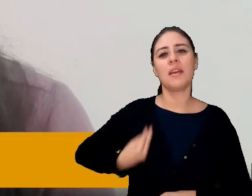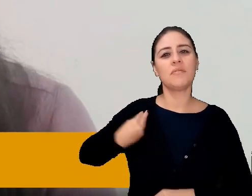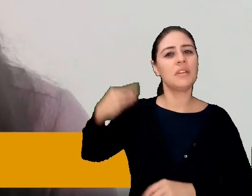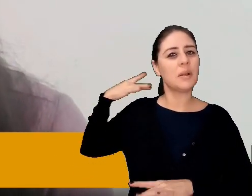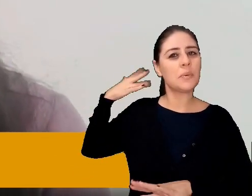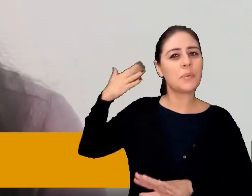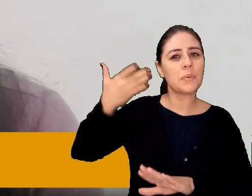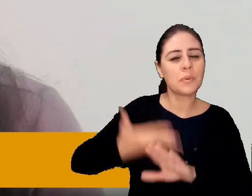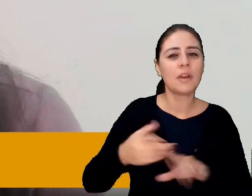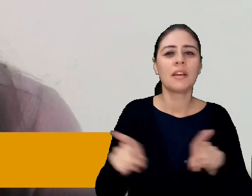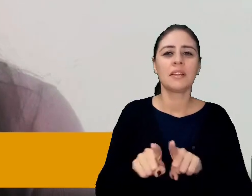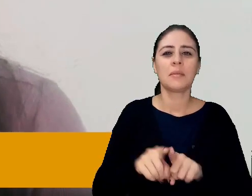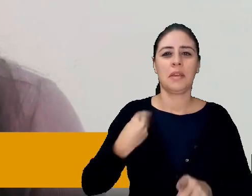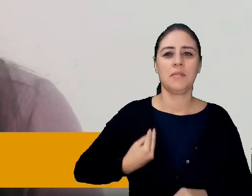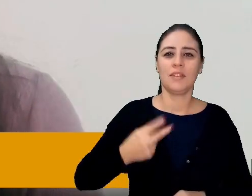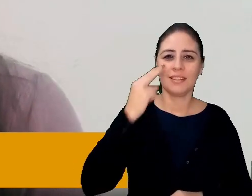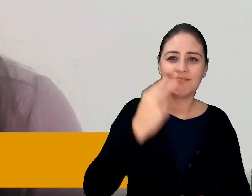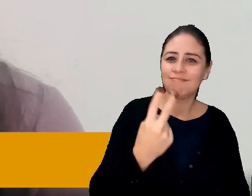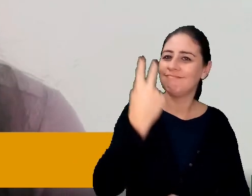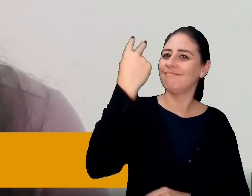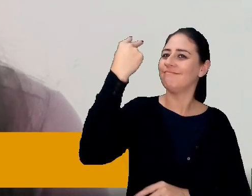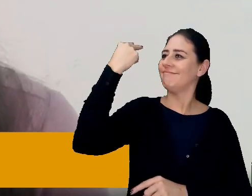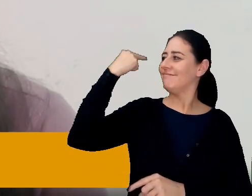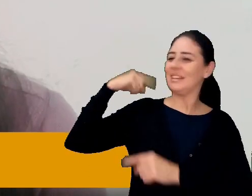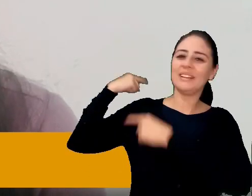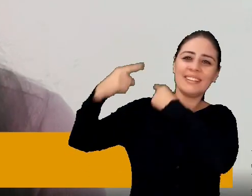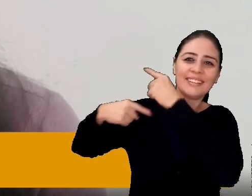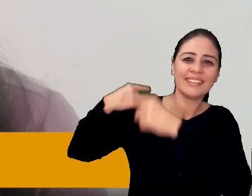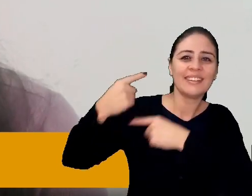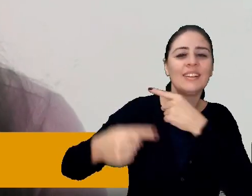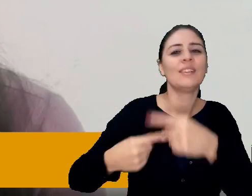trajetória, do meu caminho de volta. Eu gostaria de agradecer também